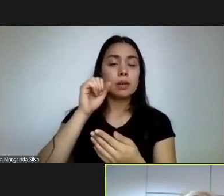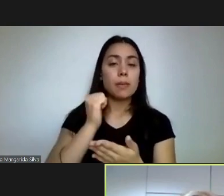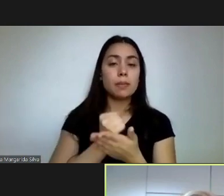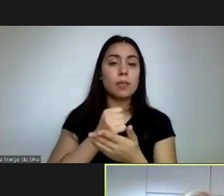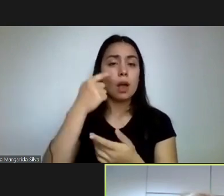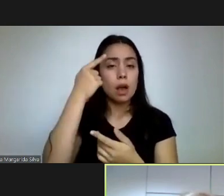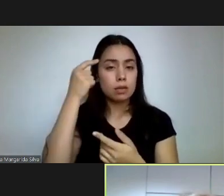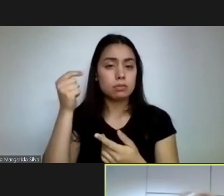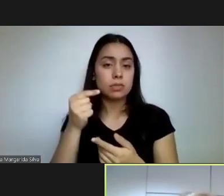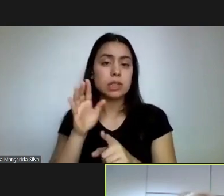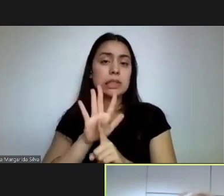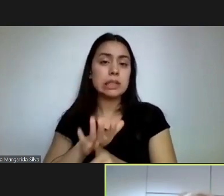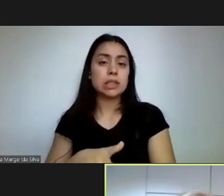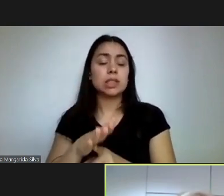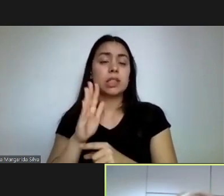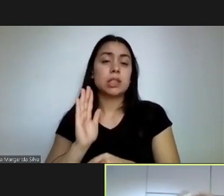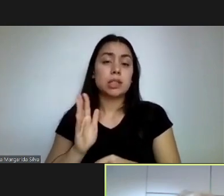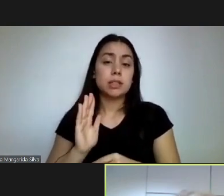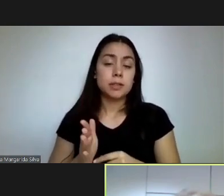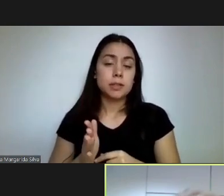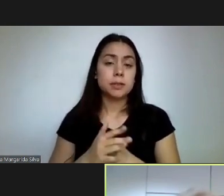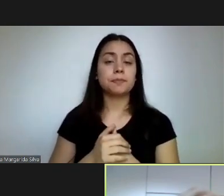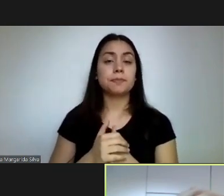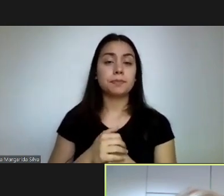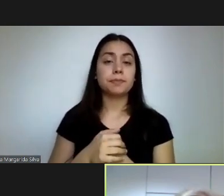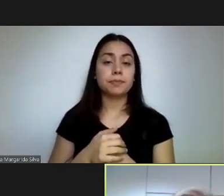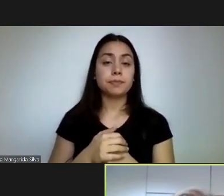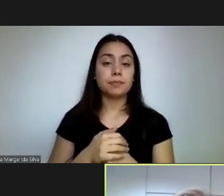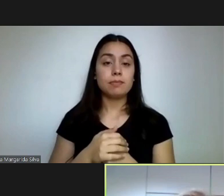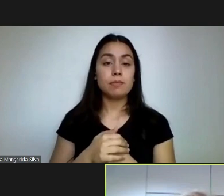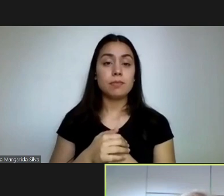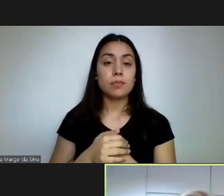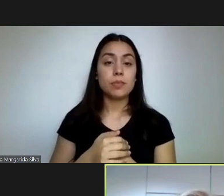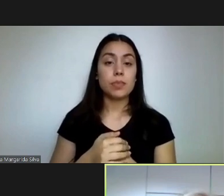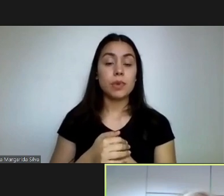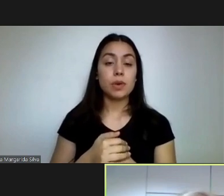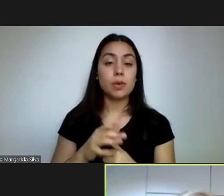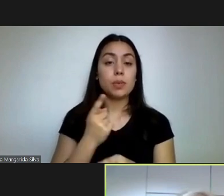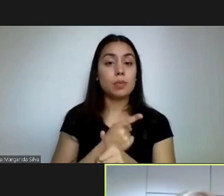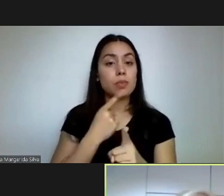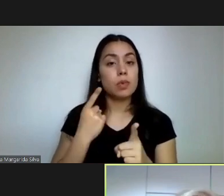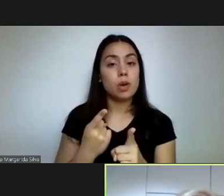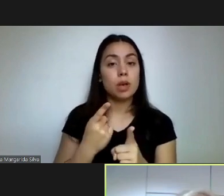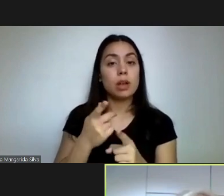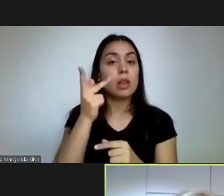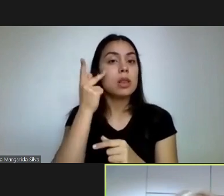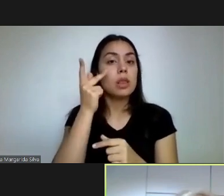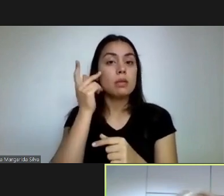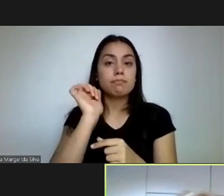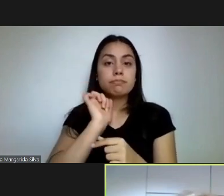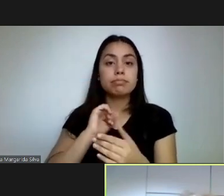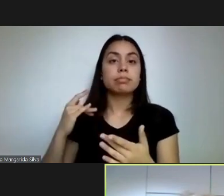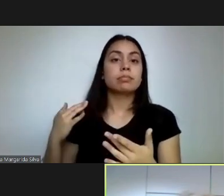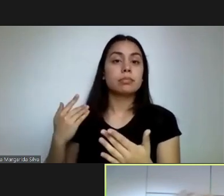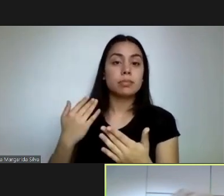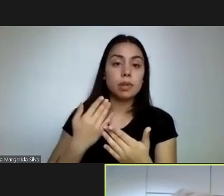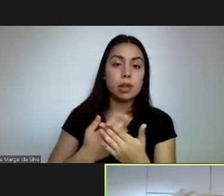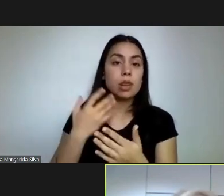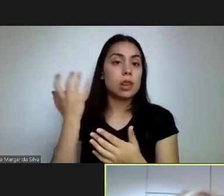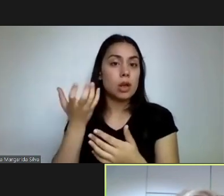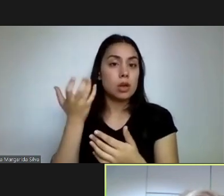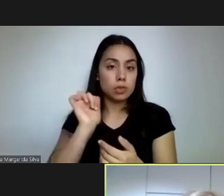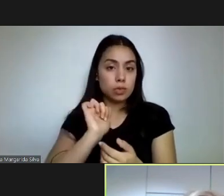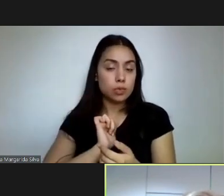destas construções que temos e que resulta da nossa bagagem do mundo onde vivemos e da nossa cultura.